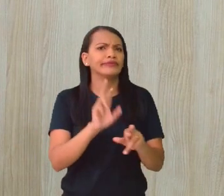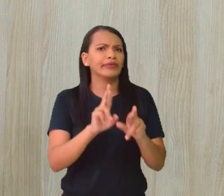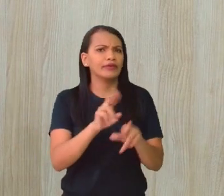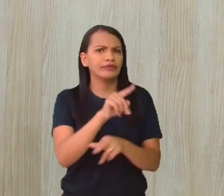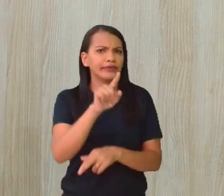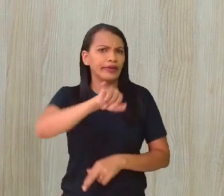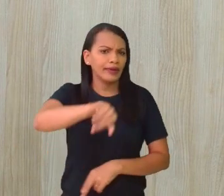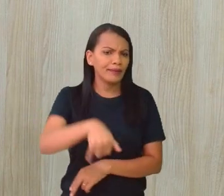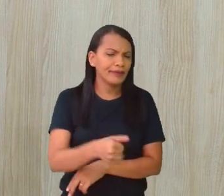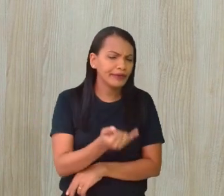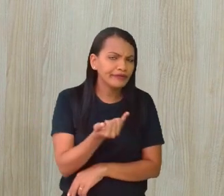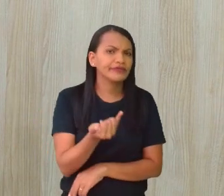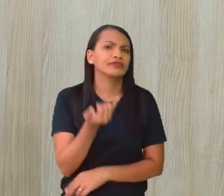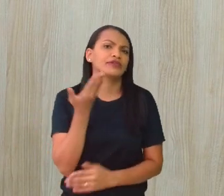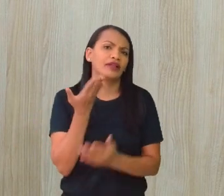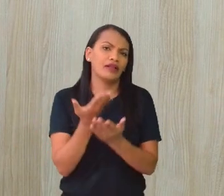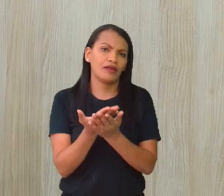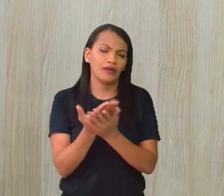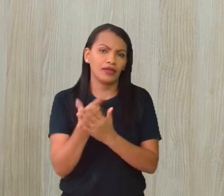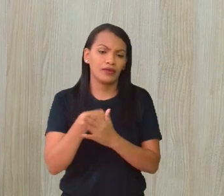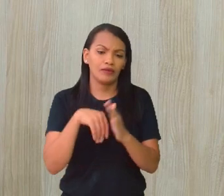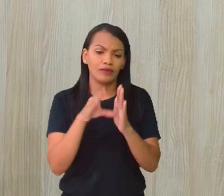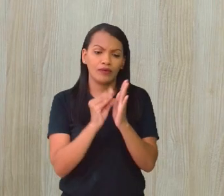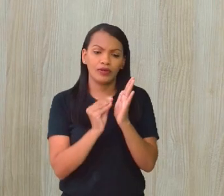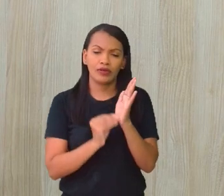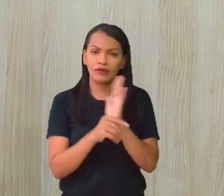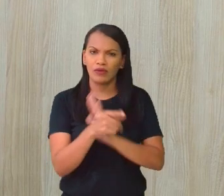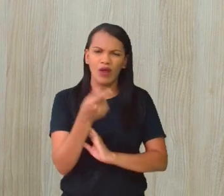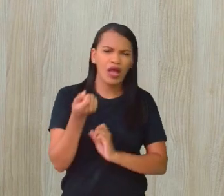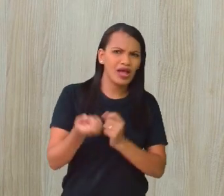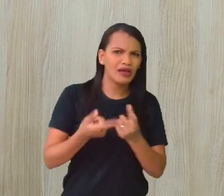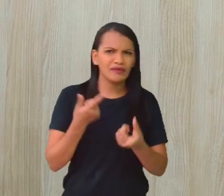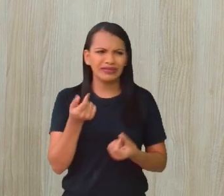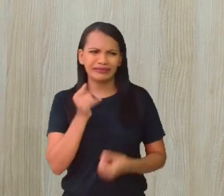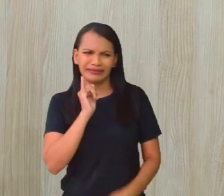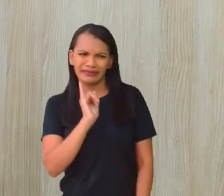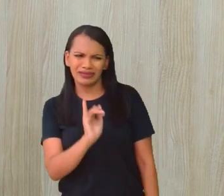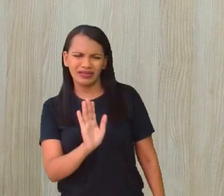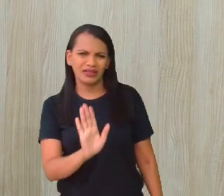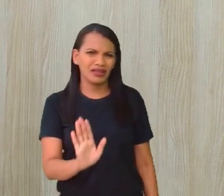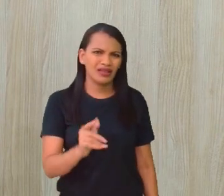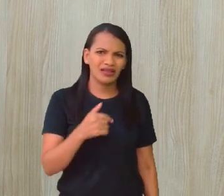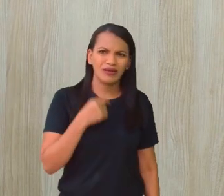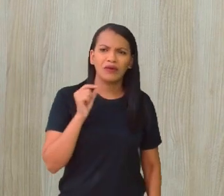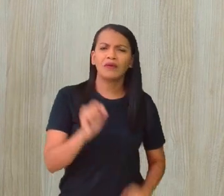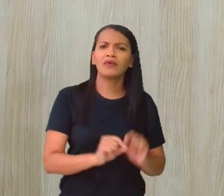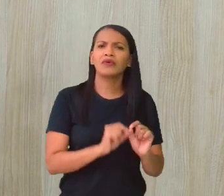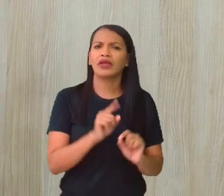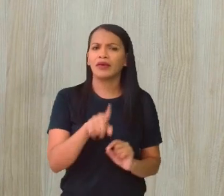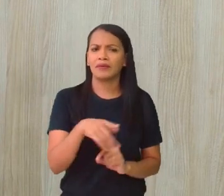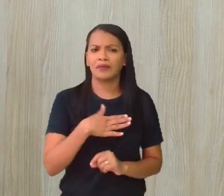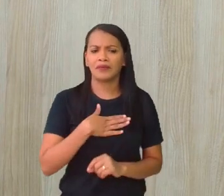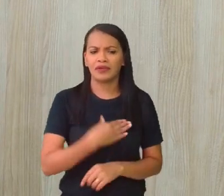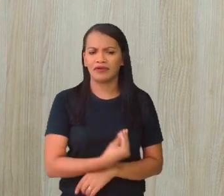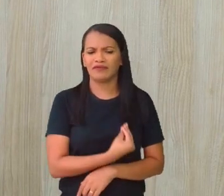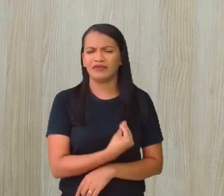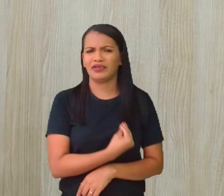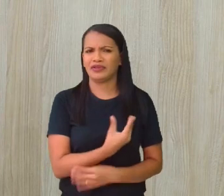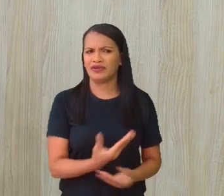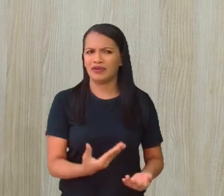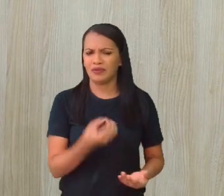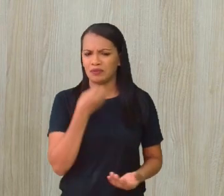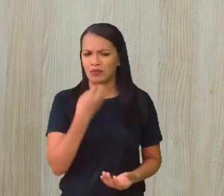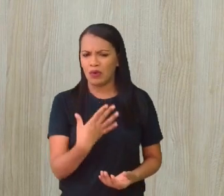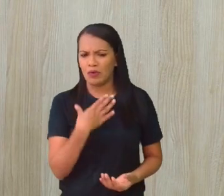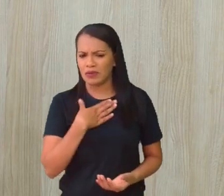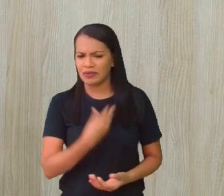tem um conteúdo que, às vezes, assim, vocês podem olhar e dizer, para que é que isso vai servir na minha vida? Acreditem,